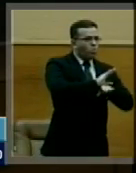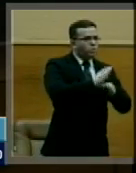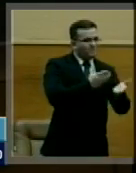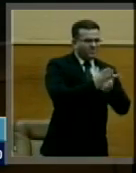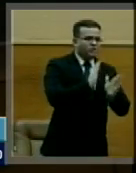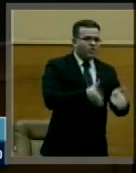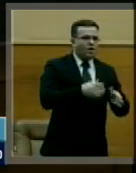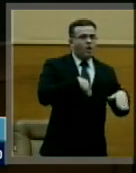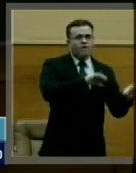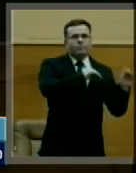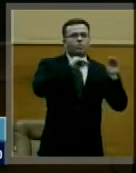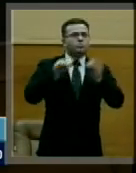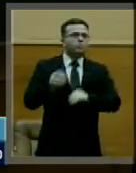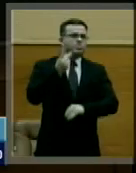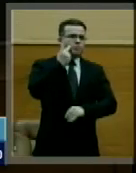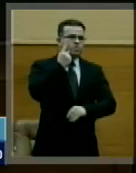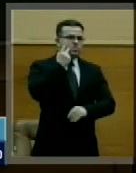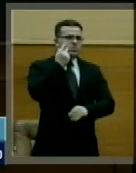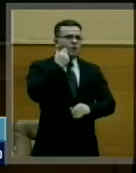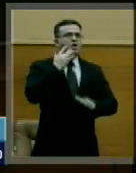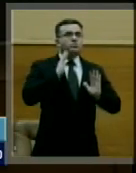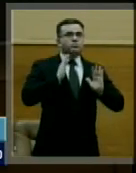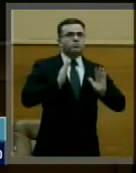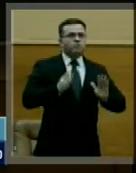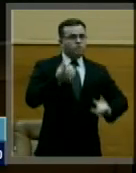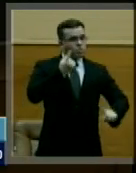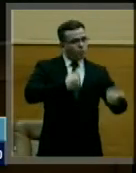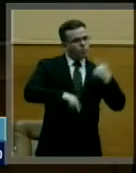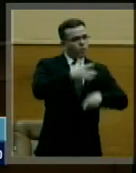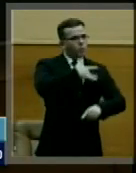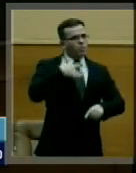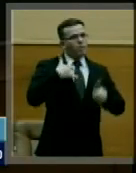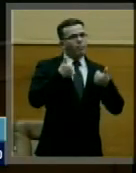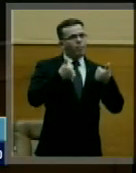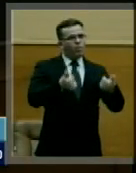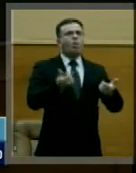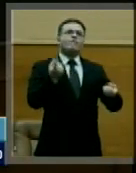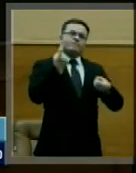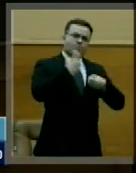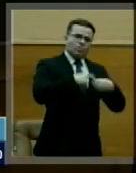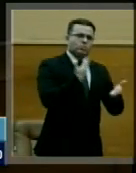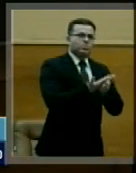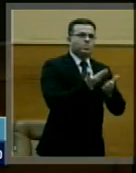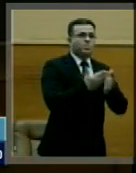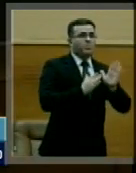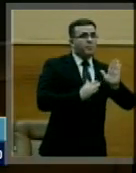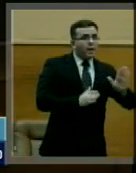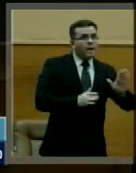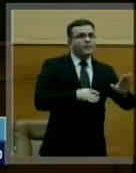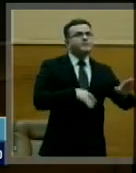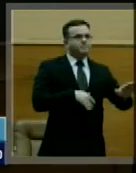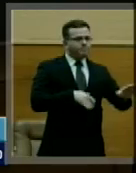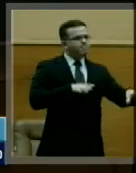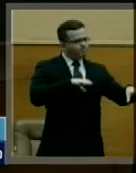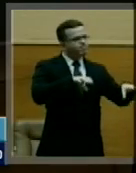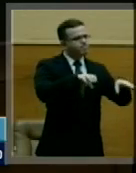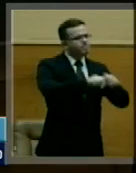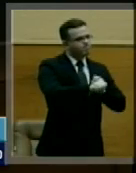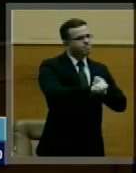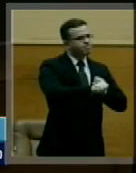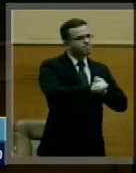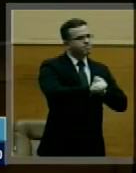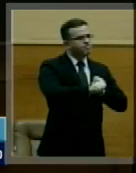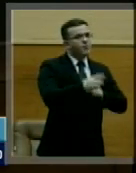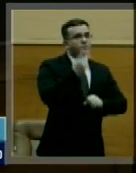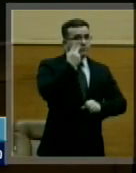Fortaleza. Recuperado, Flávio retomou os estudos em Viçosa, mas teve que concluir o curso de agronomia em